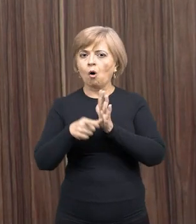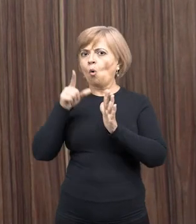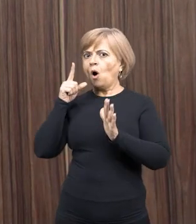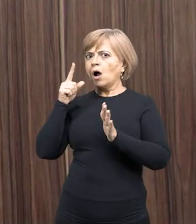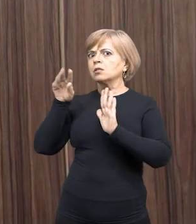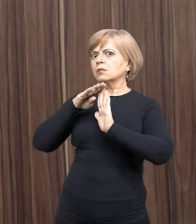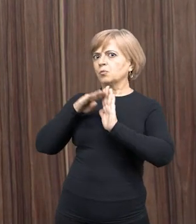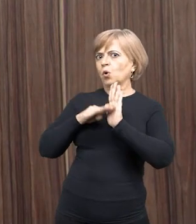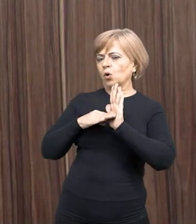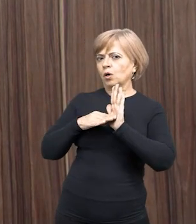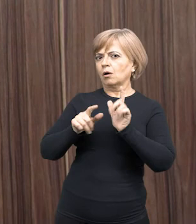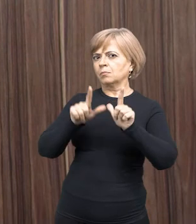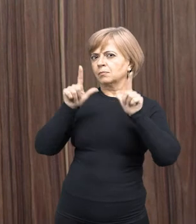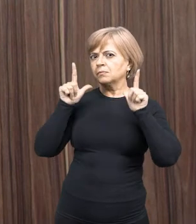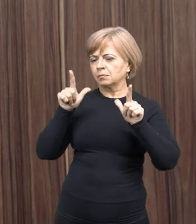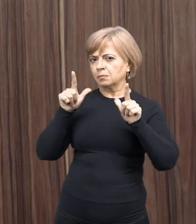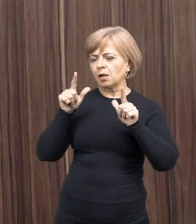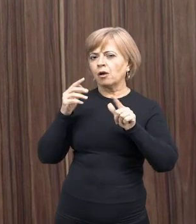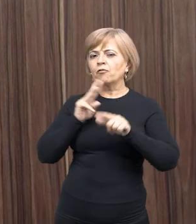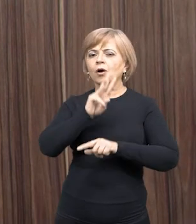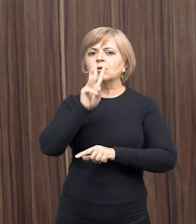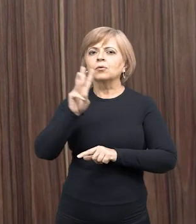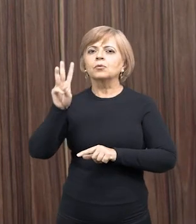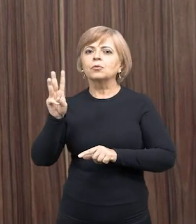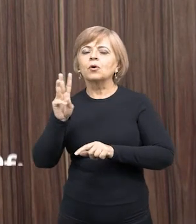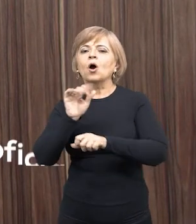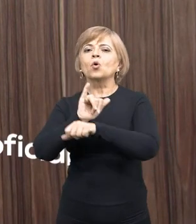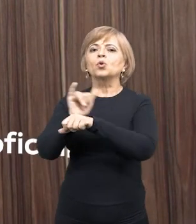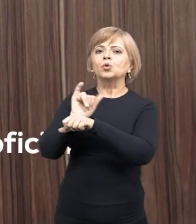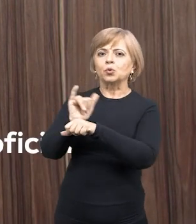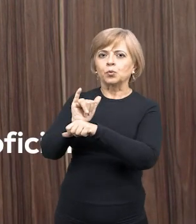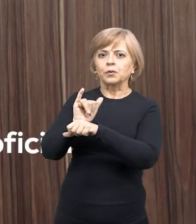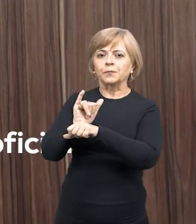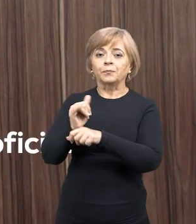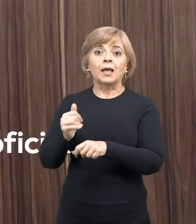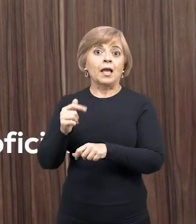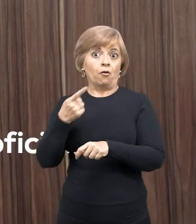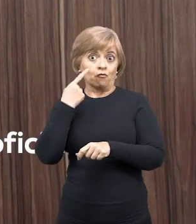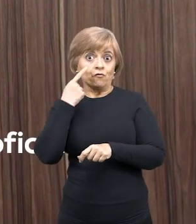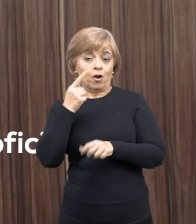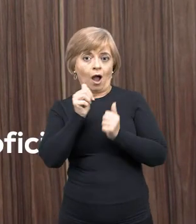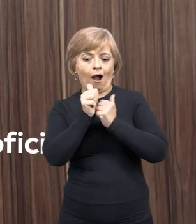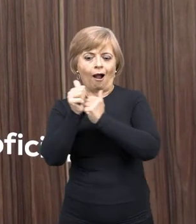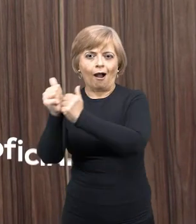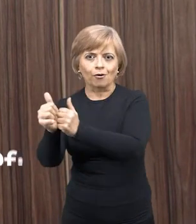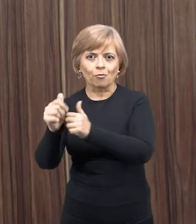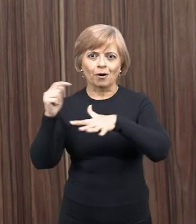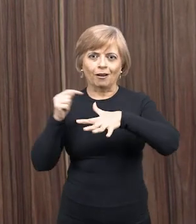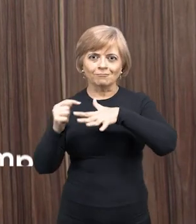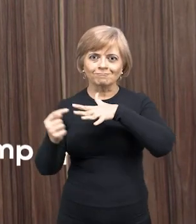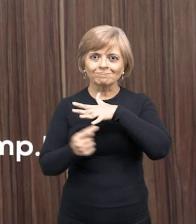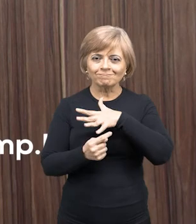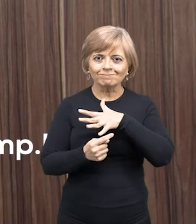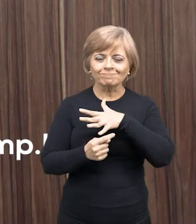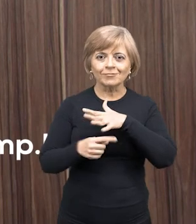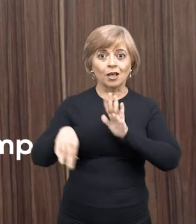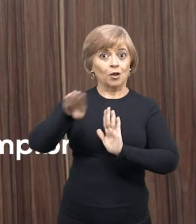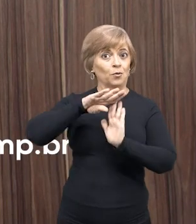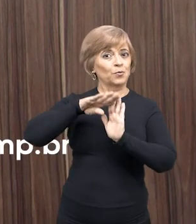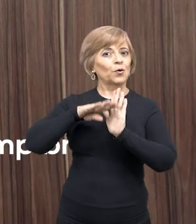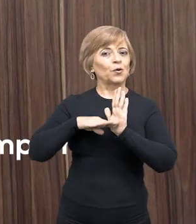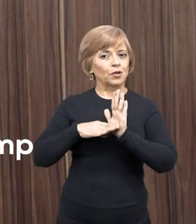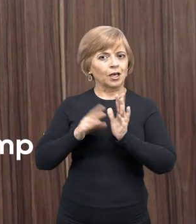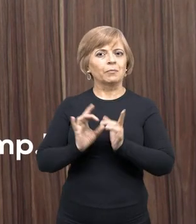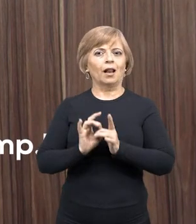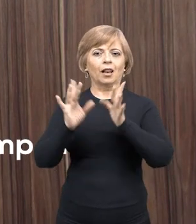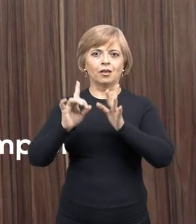o canal do MPRJ no YouTube. Não deixe de nos acompanhar nas nossas redes sociais. O programa também está